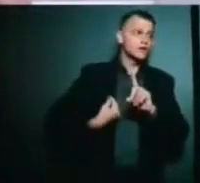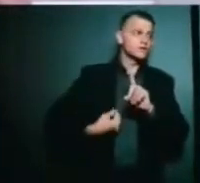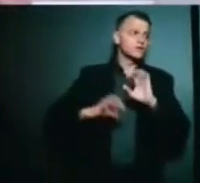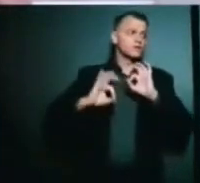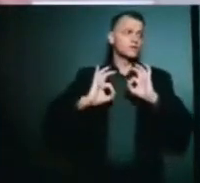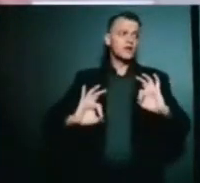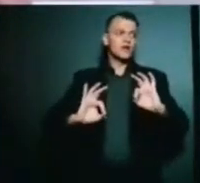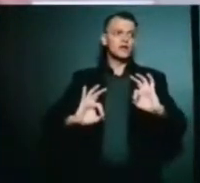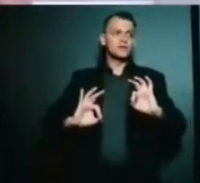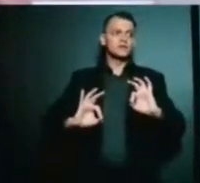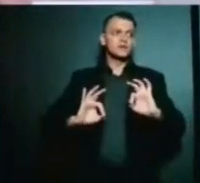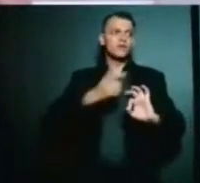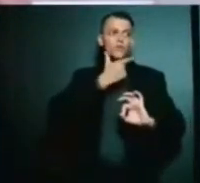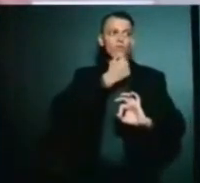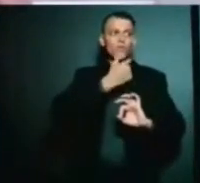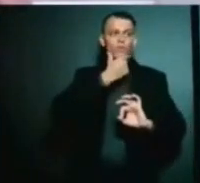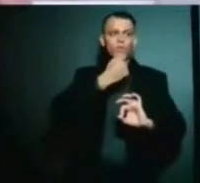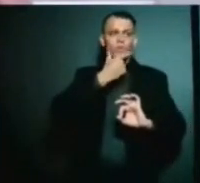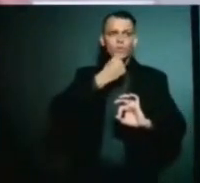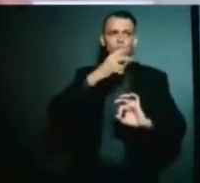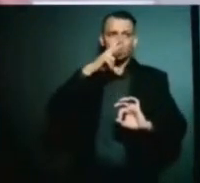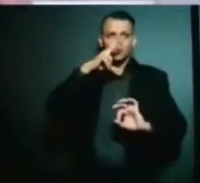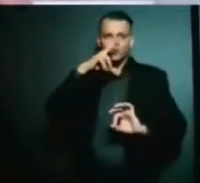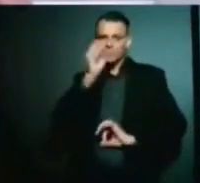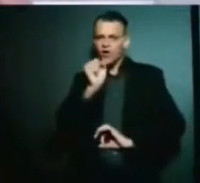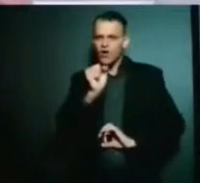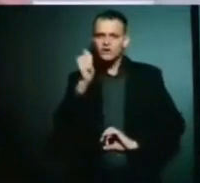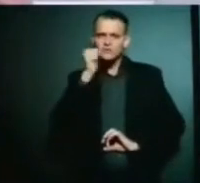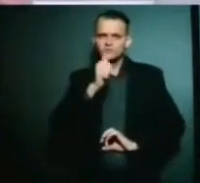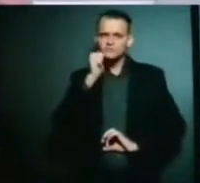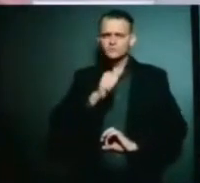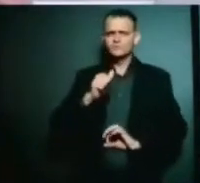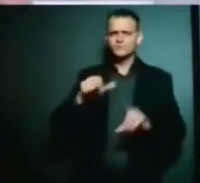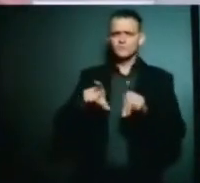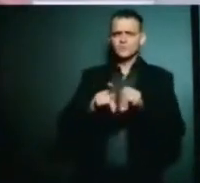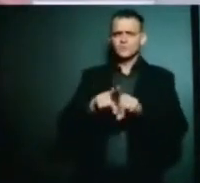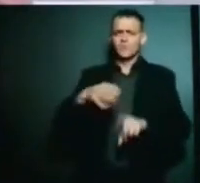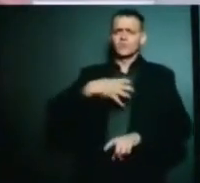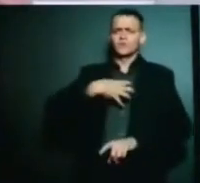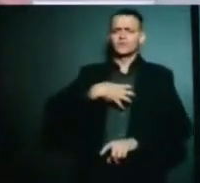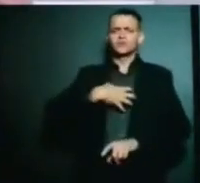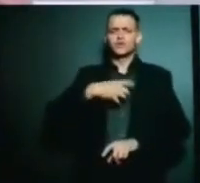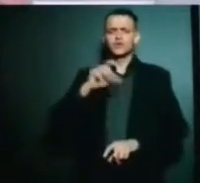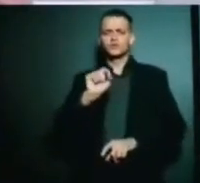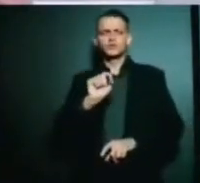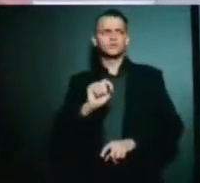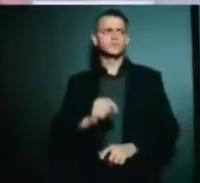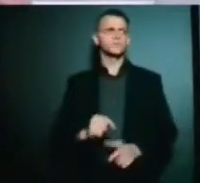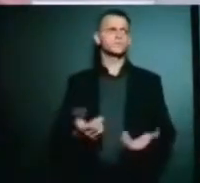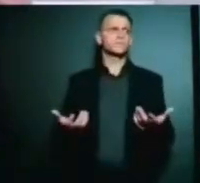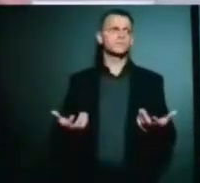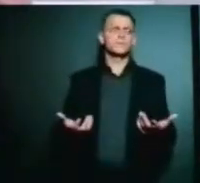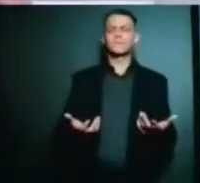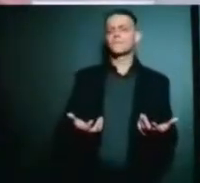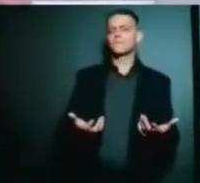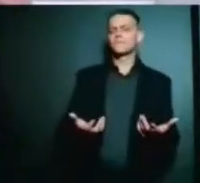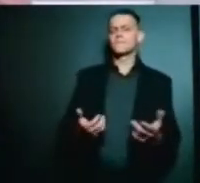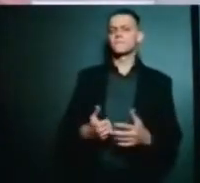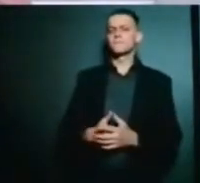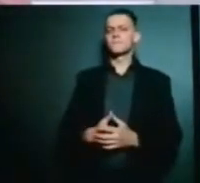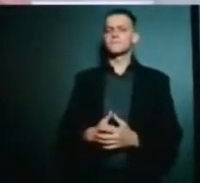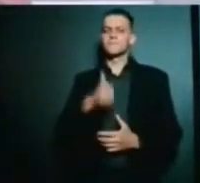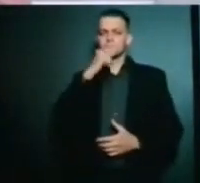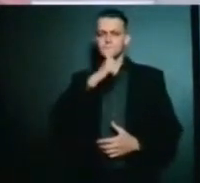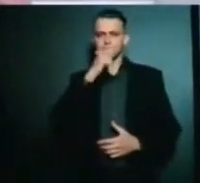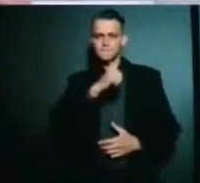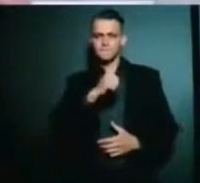correta, homens, né, sendo fortes, e mulheres até com seu jeitinho um pouco mais pertinentes mesmo às